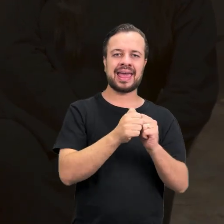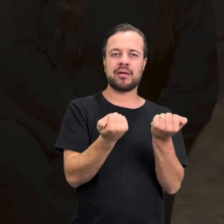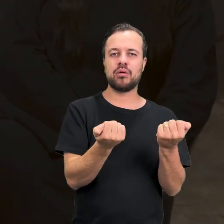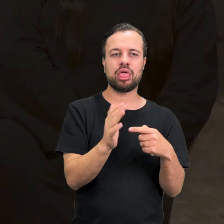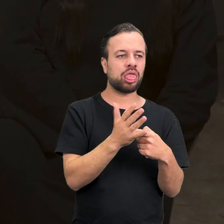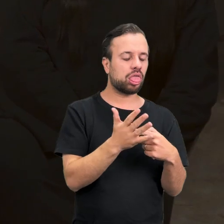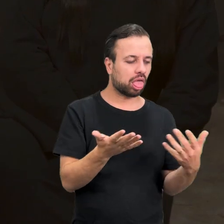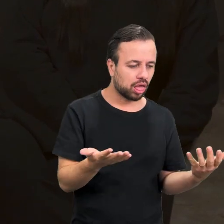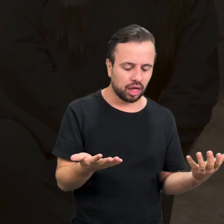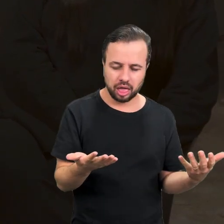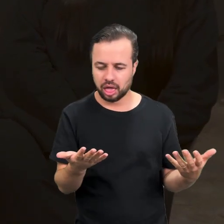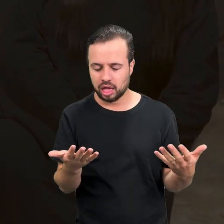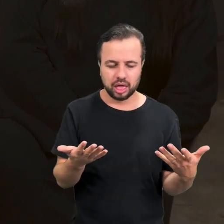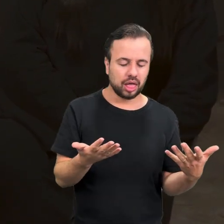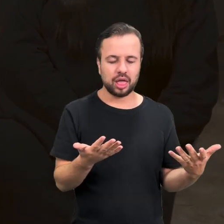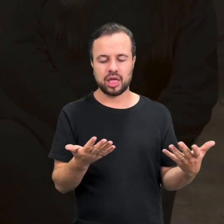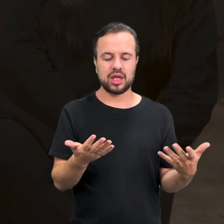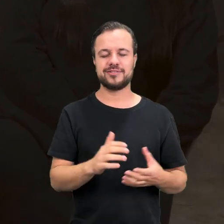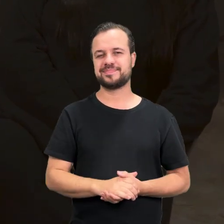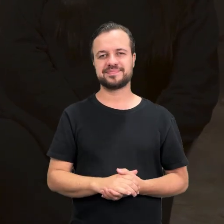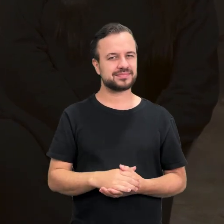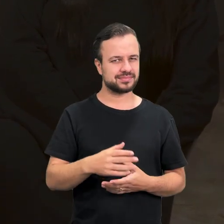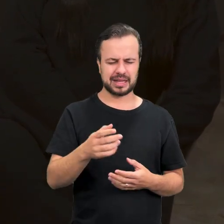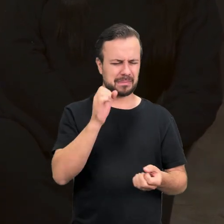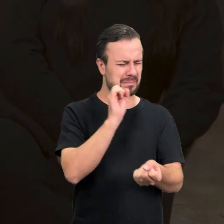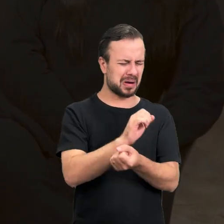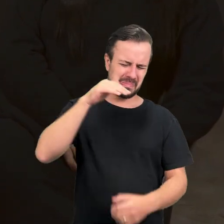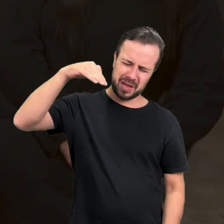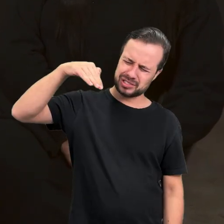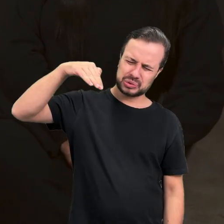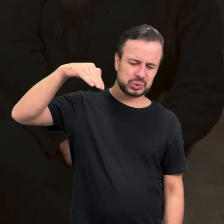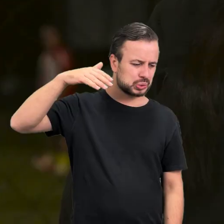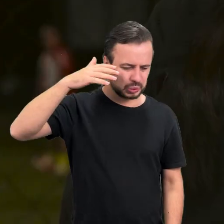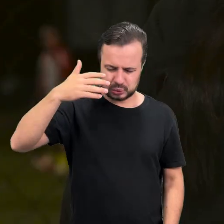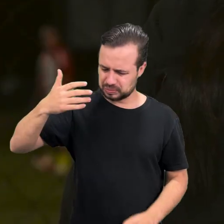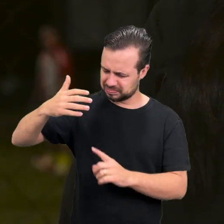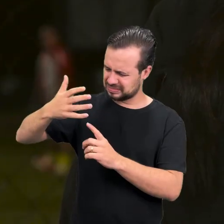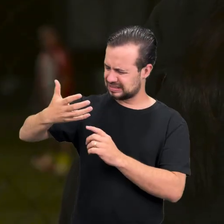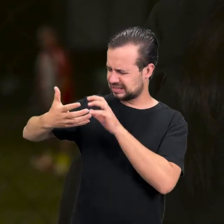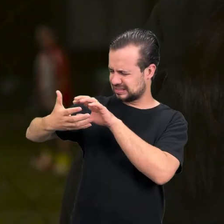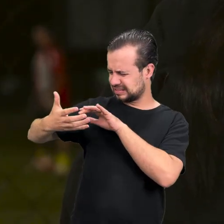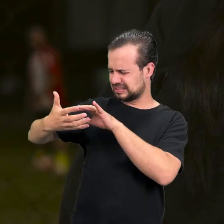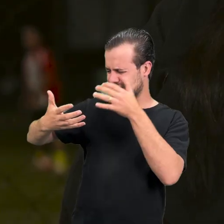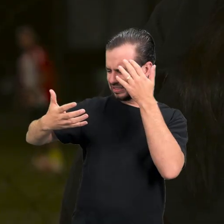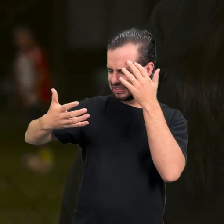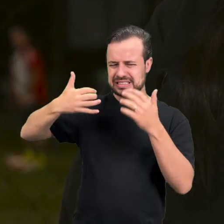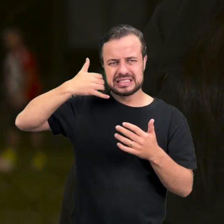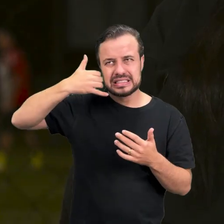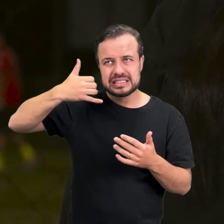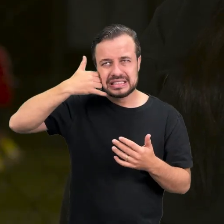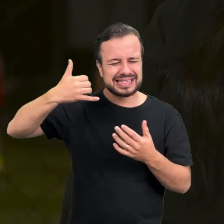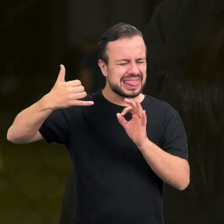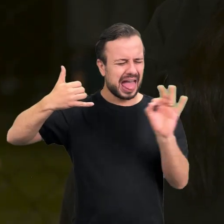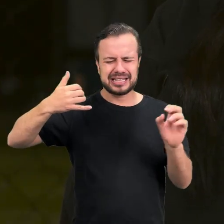com o Hugo. E aí, onde a gente parou numa baixada, assim, não pegava o celular, não pegava nada. Aí já estava todo